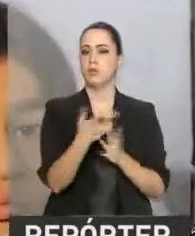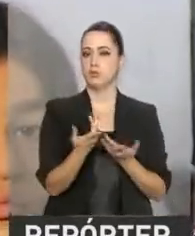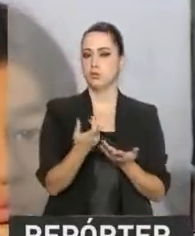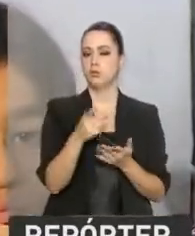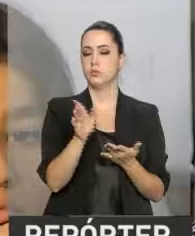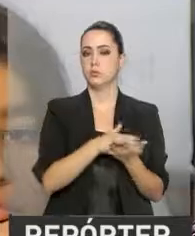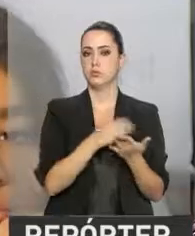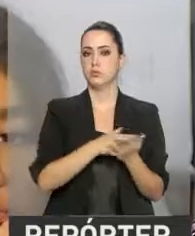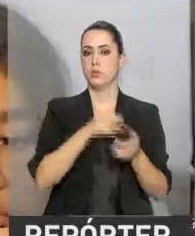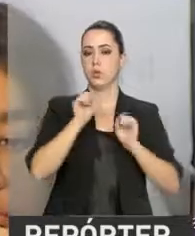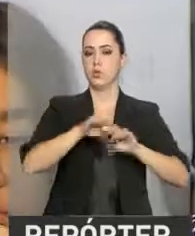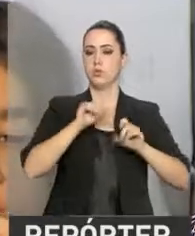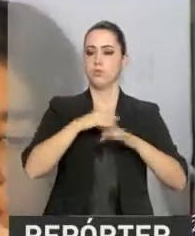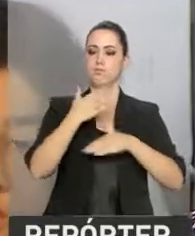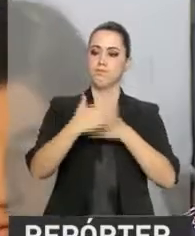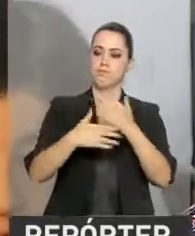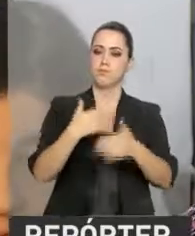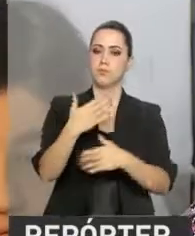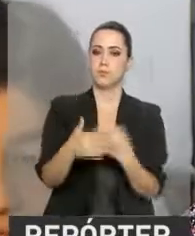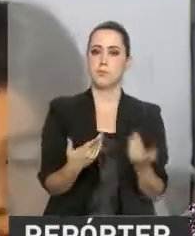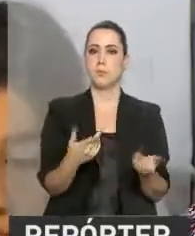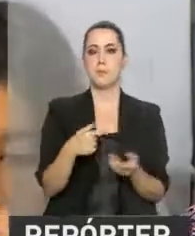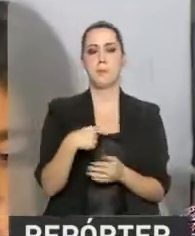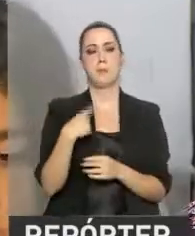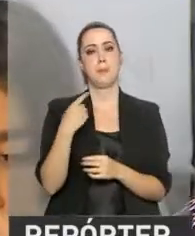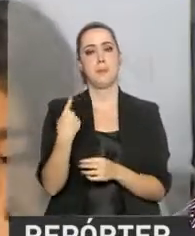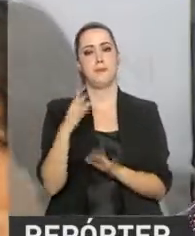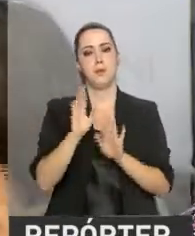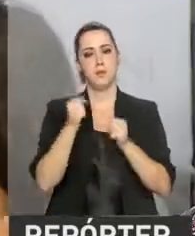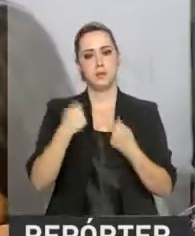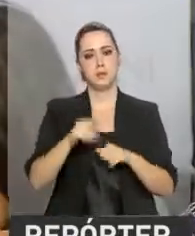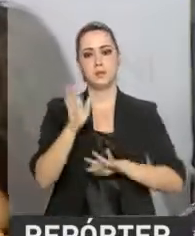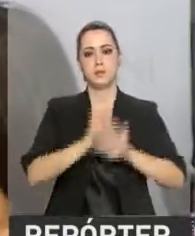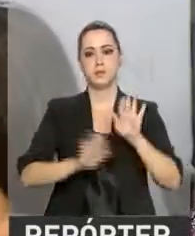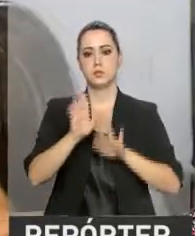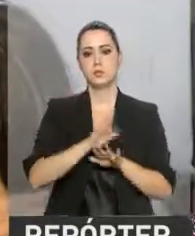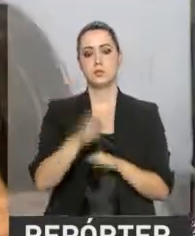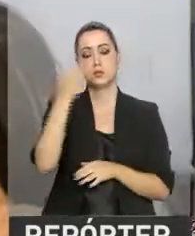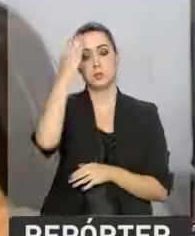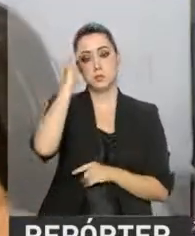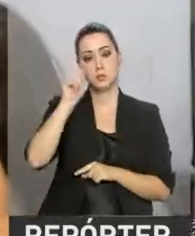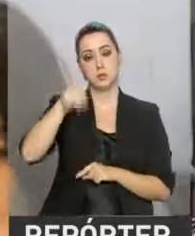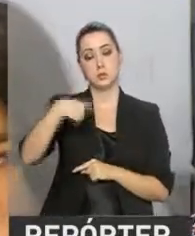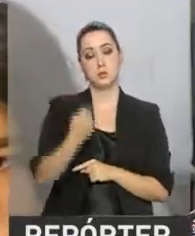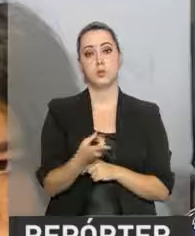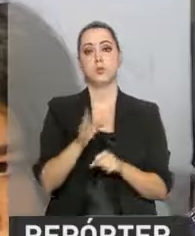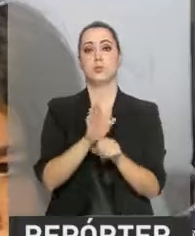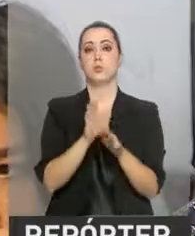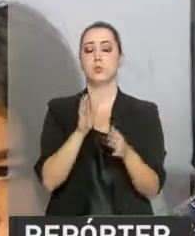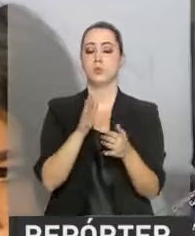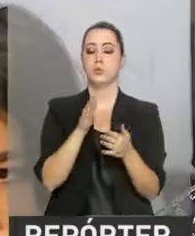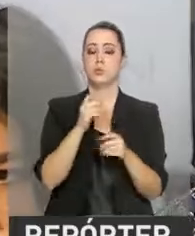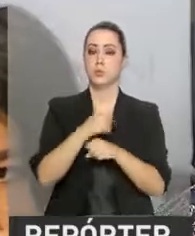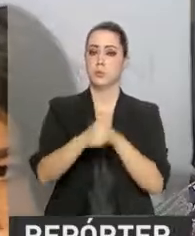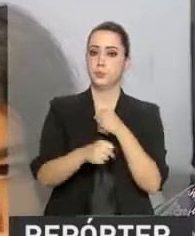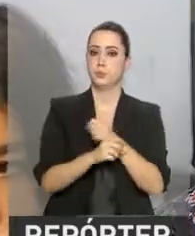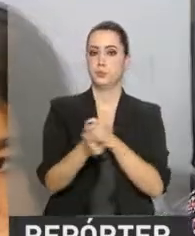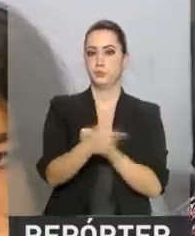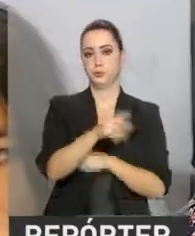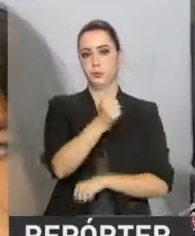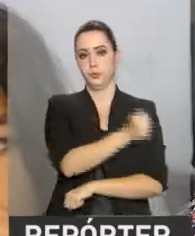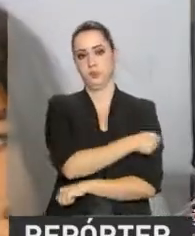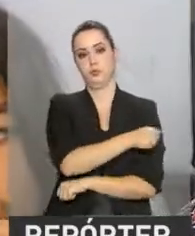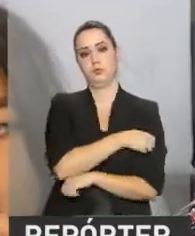orienta no dia a dia na nossa rotina que as crianças tenham cuidado com este livro sabendo que no próximo ano outras crianças não usar eles